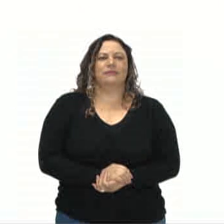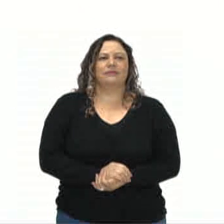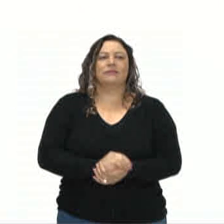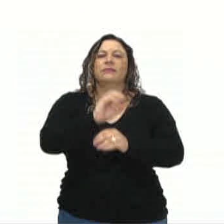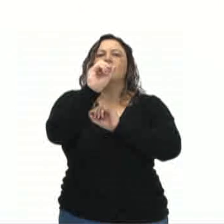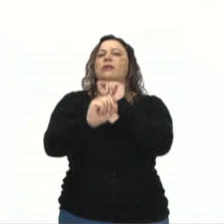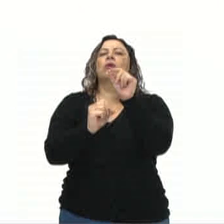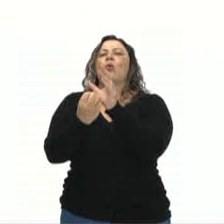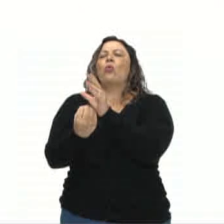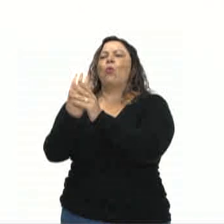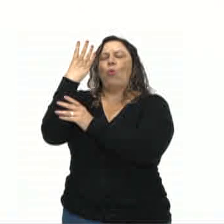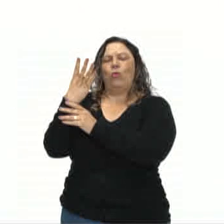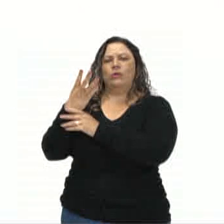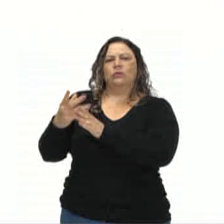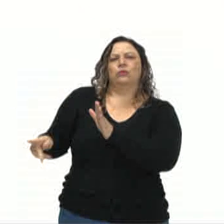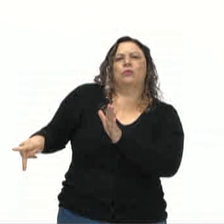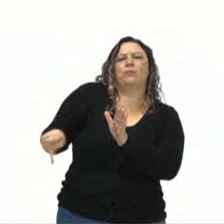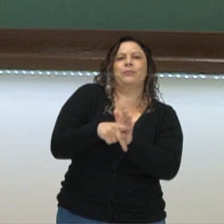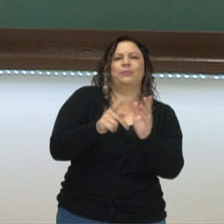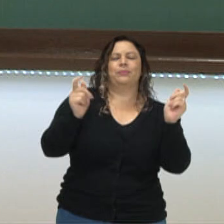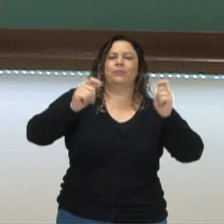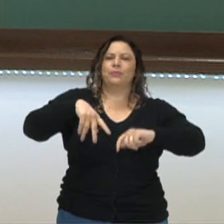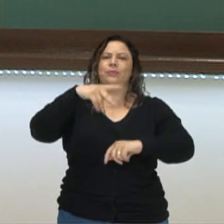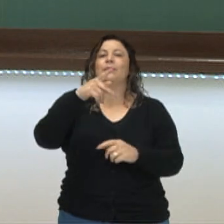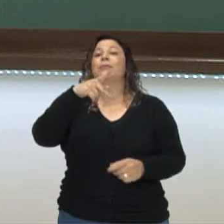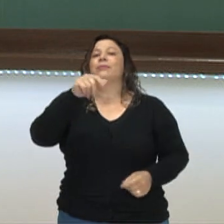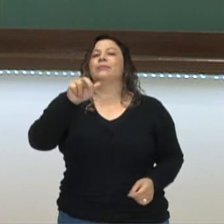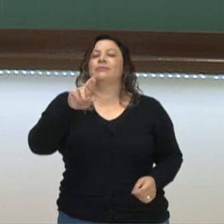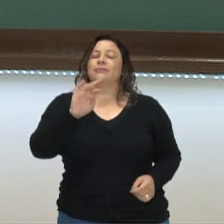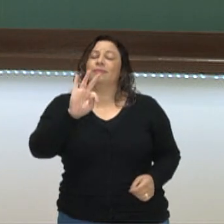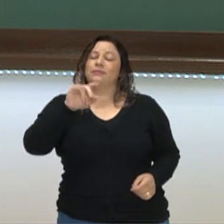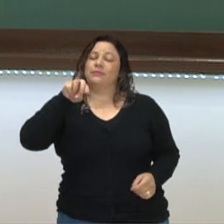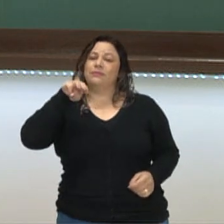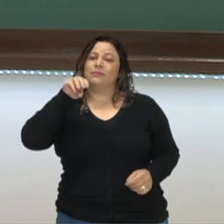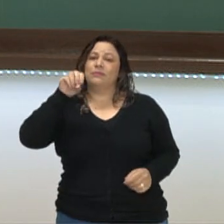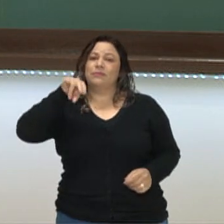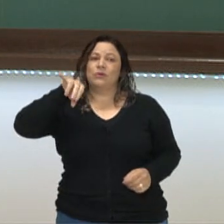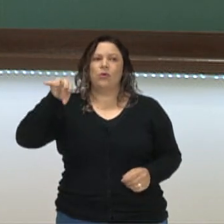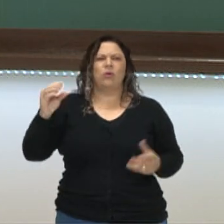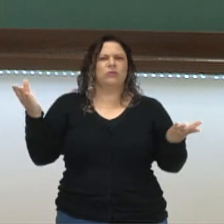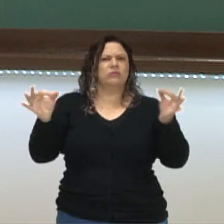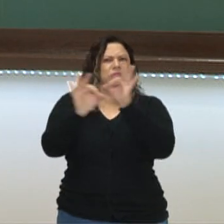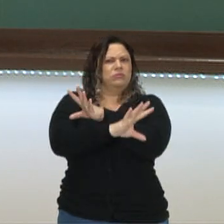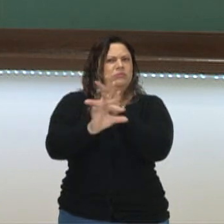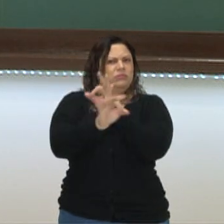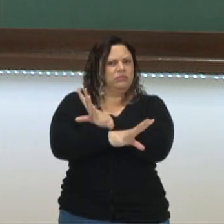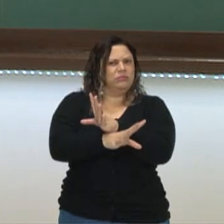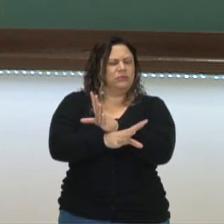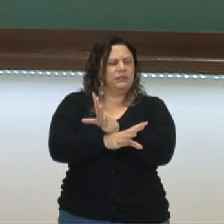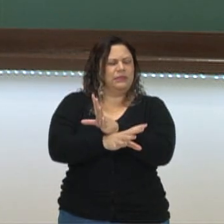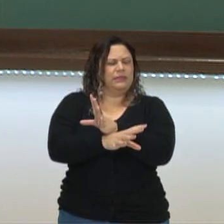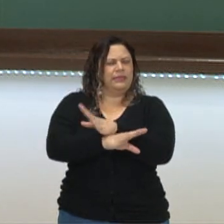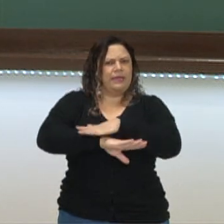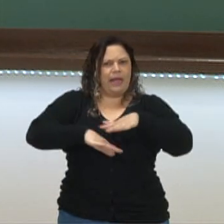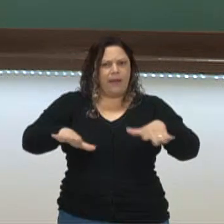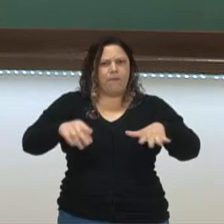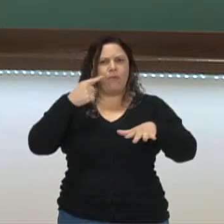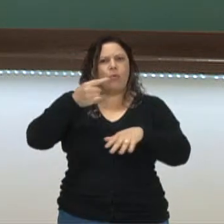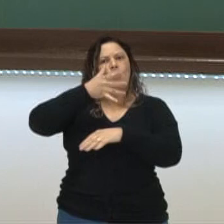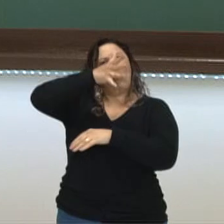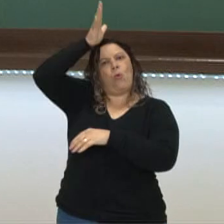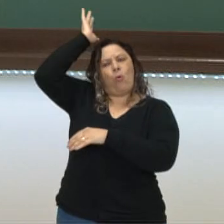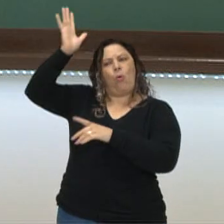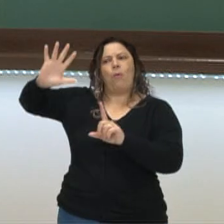Origem do patrimônio da igreja, né? Então, a gente viu que a igreja acaba o Império Romano, né? Roma